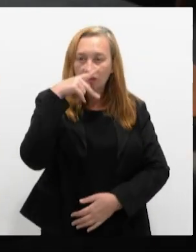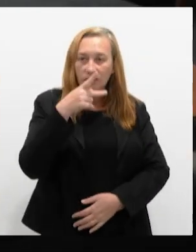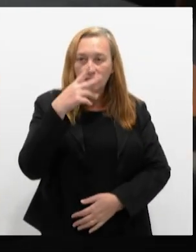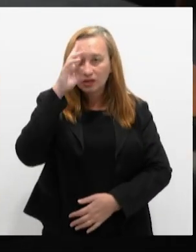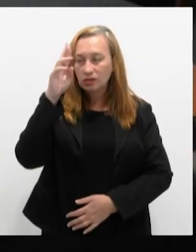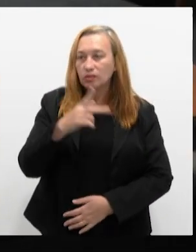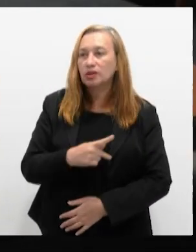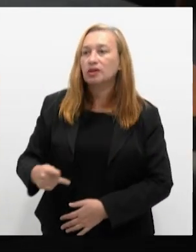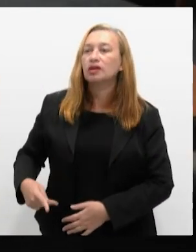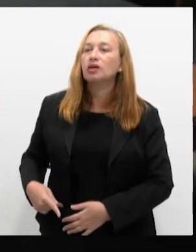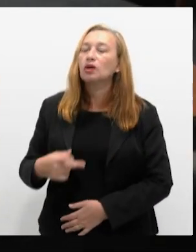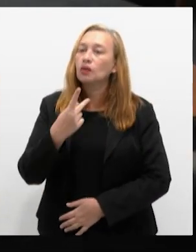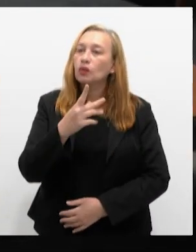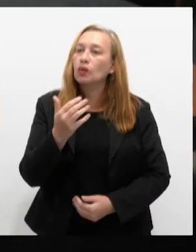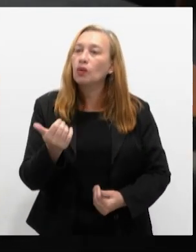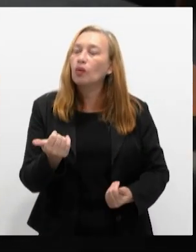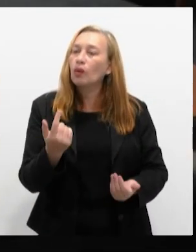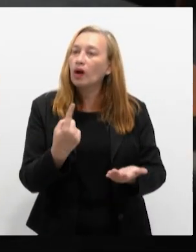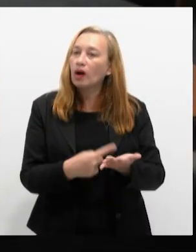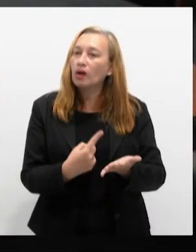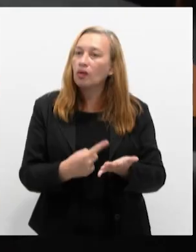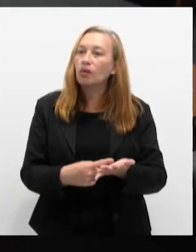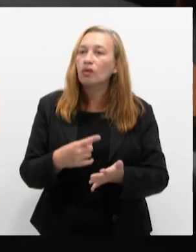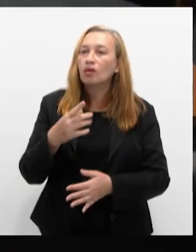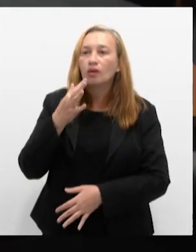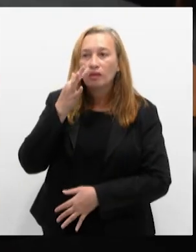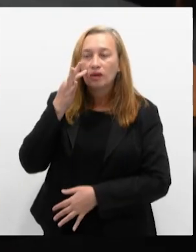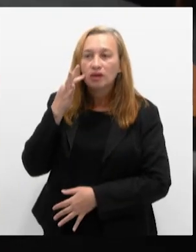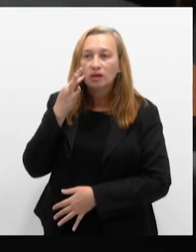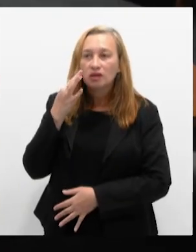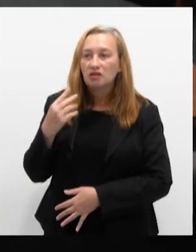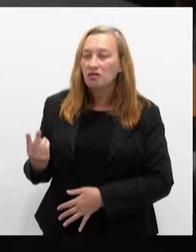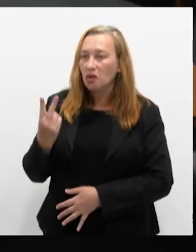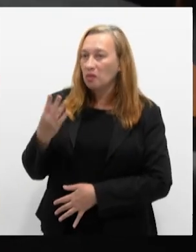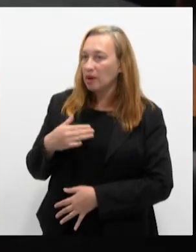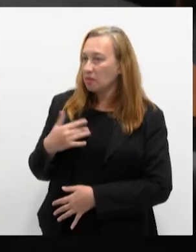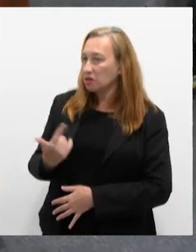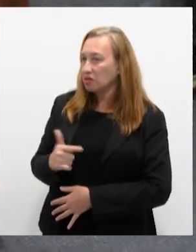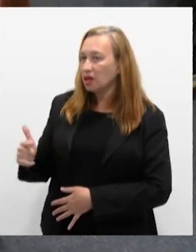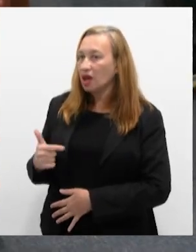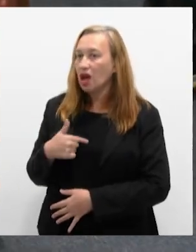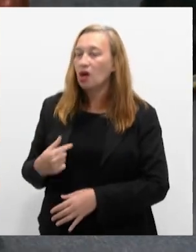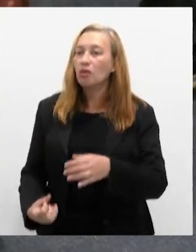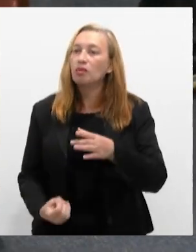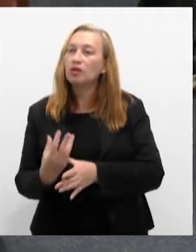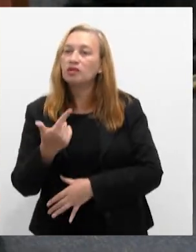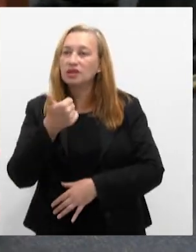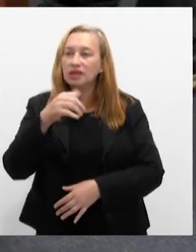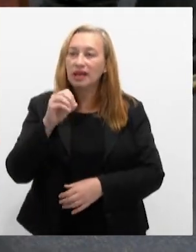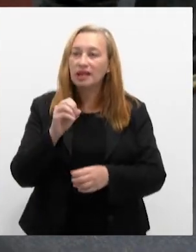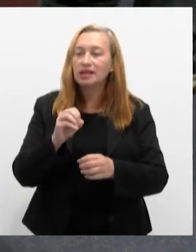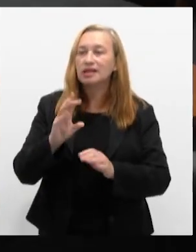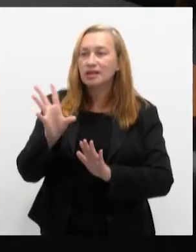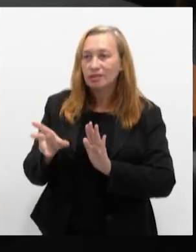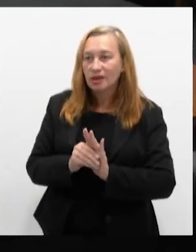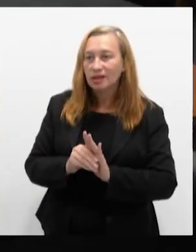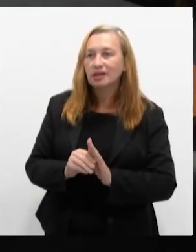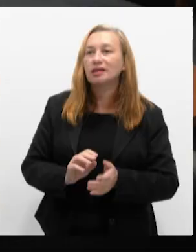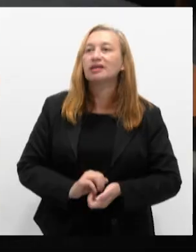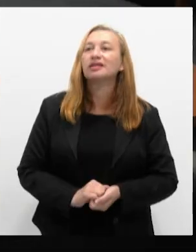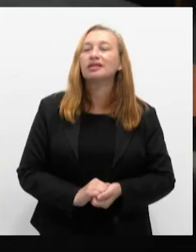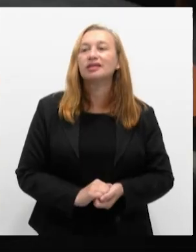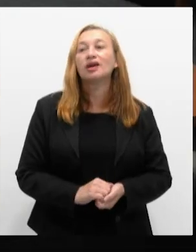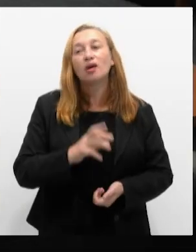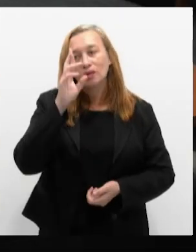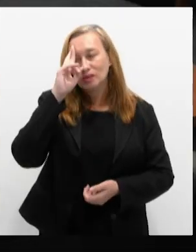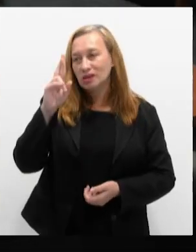presidente, que o seu acordo com o Flávio Serafini não vale para mim, não, porque eu produzi 10 emendas. O